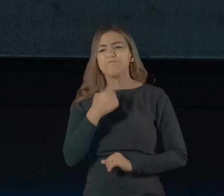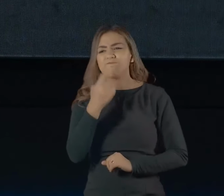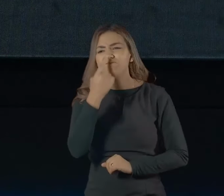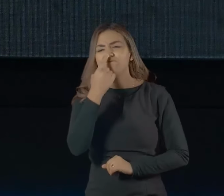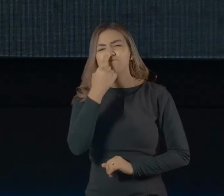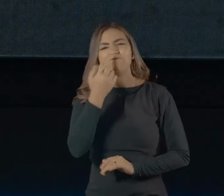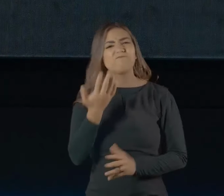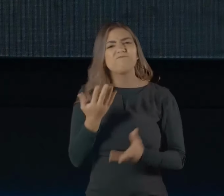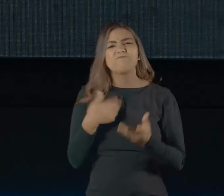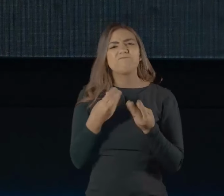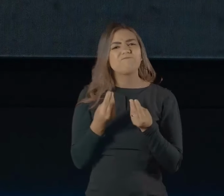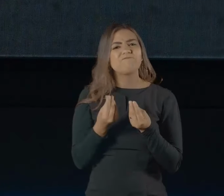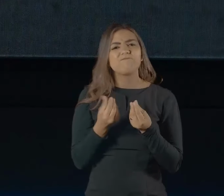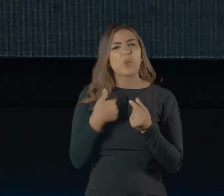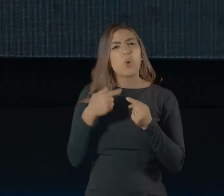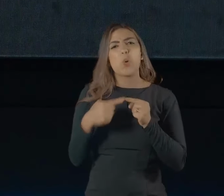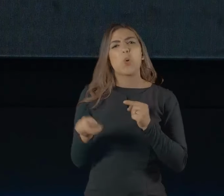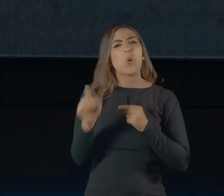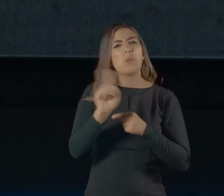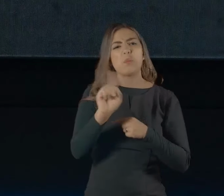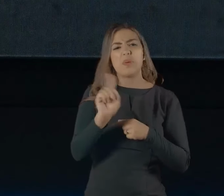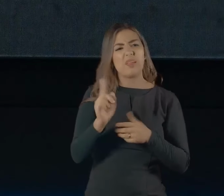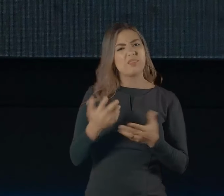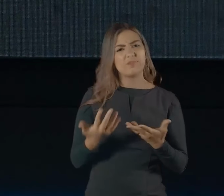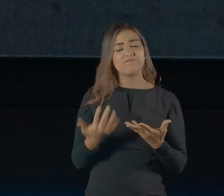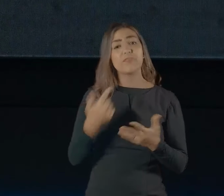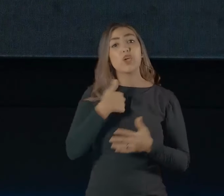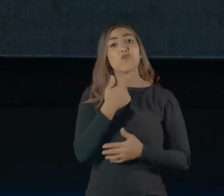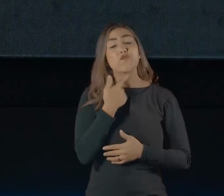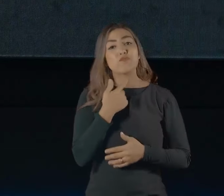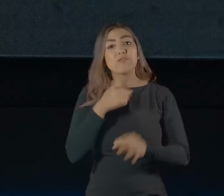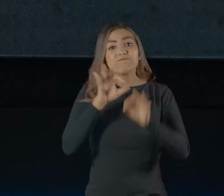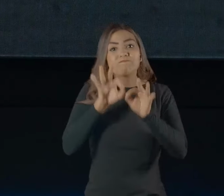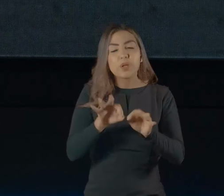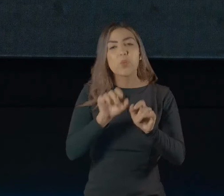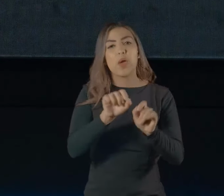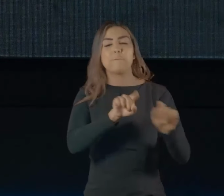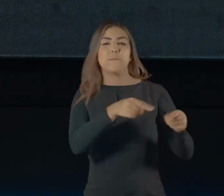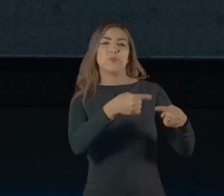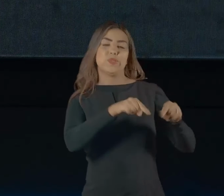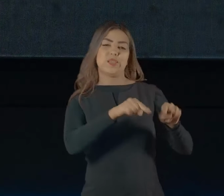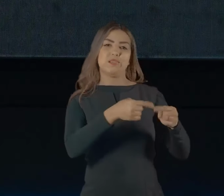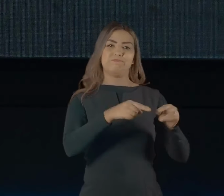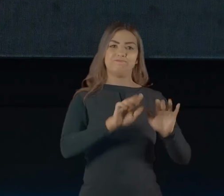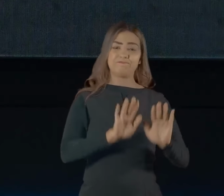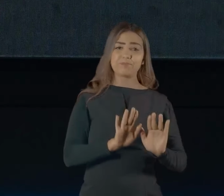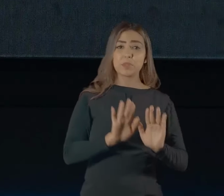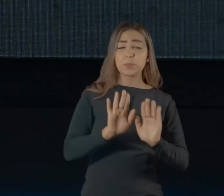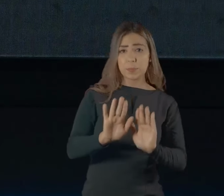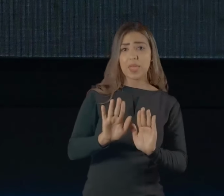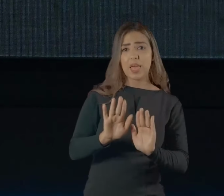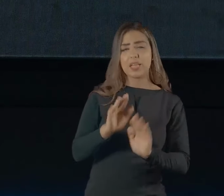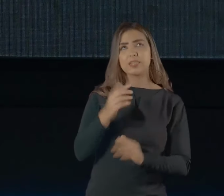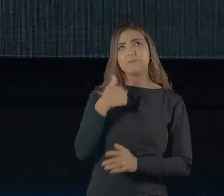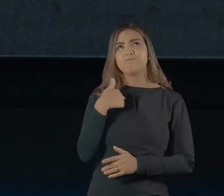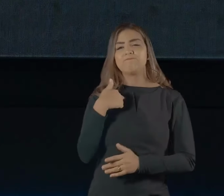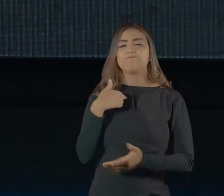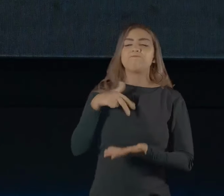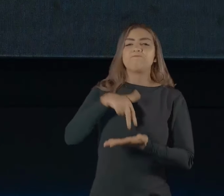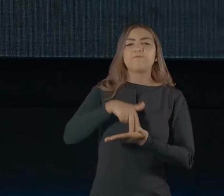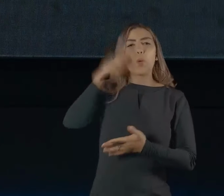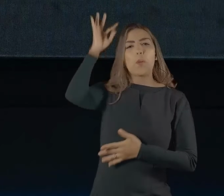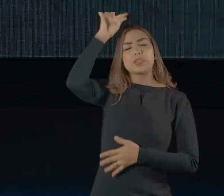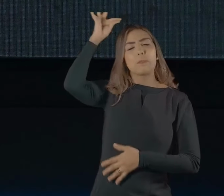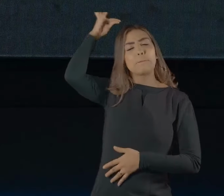achava horroroso aquilo lá. Eu queria ser músico, mas um dia o Espírito Santo falou para mim: filho, eu não te chamei